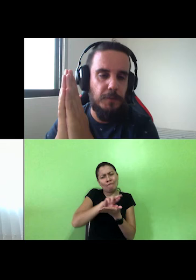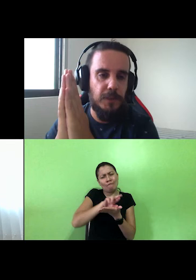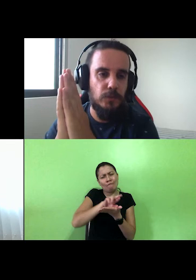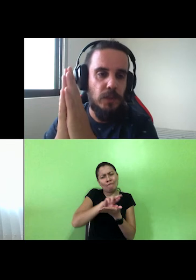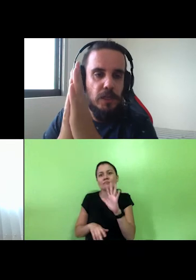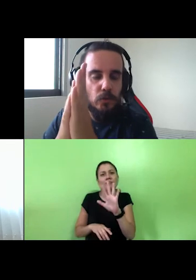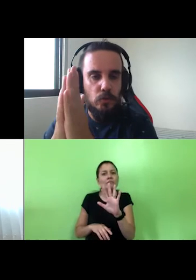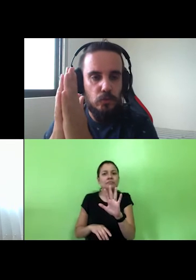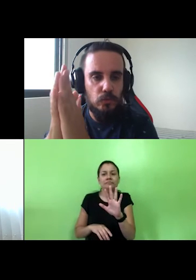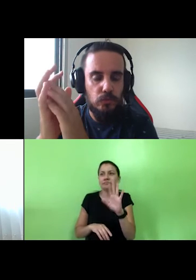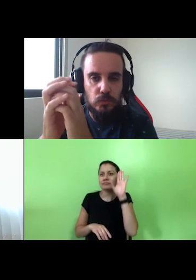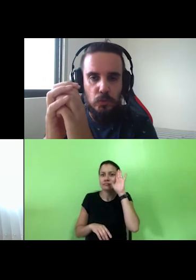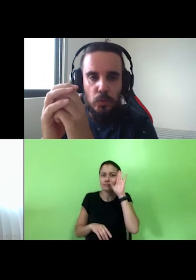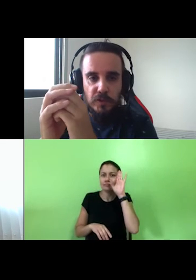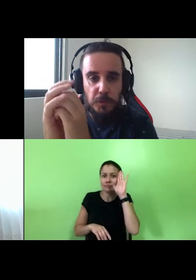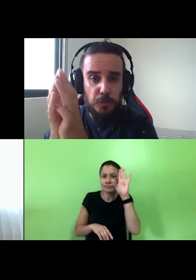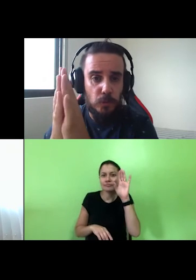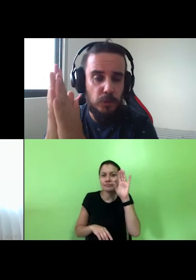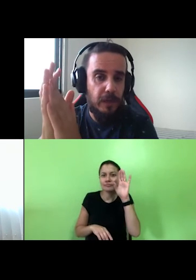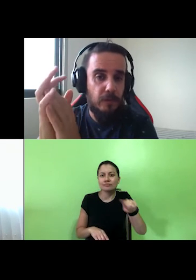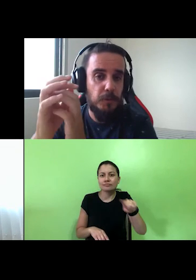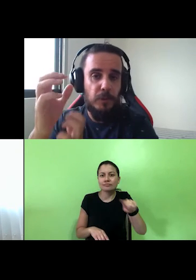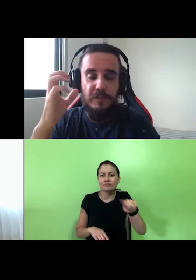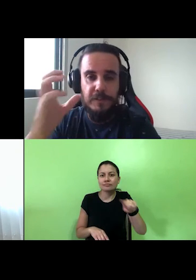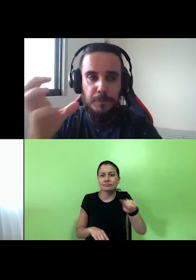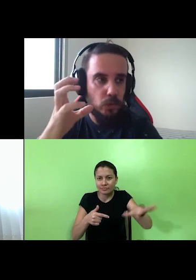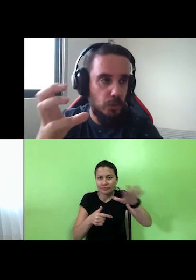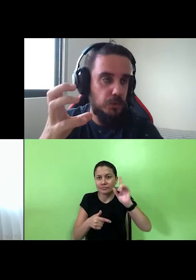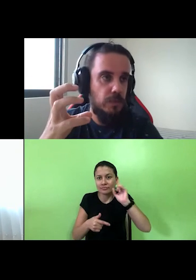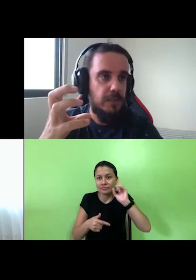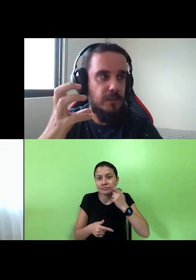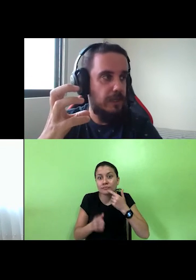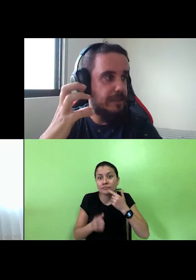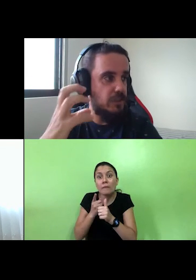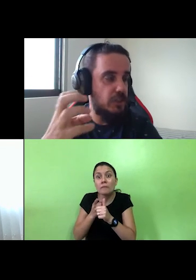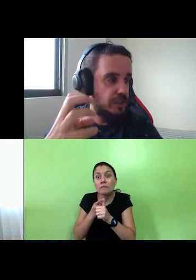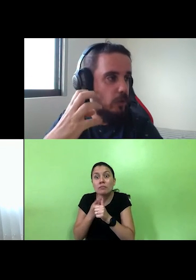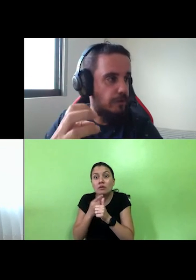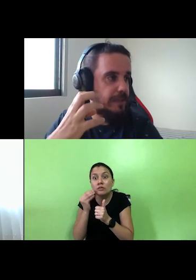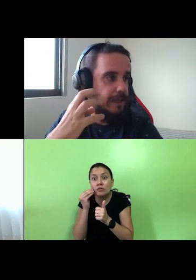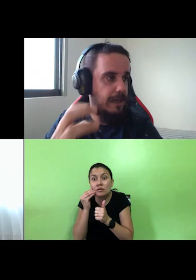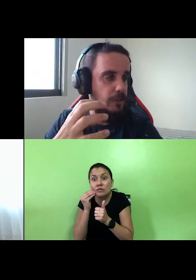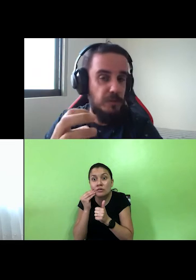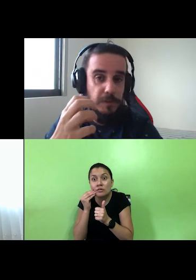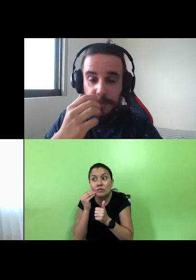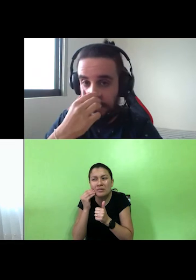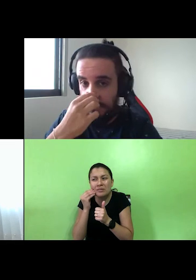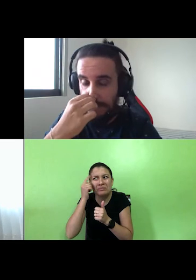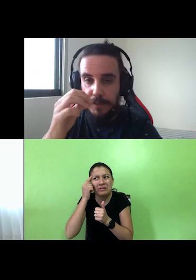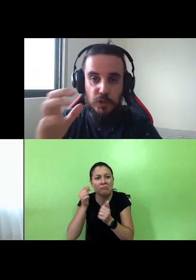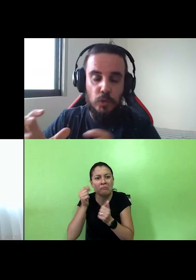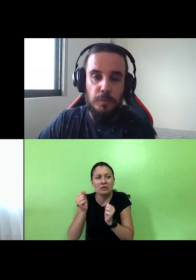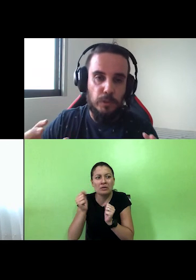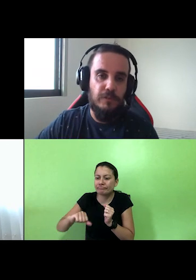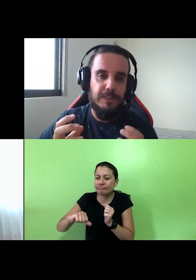gente está trabalhando com esse tipo de público. Primeiro é fazer piloto. Então, acredite que algo vai dar errado e você